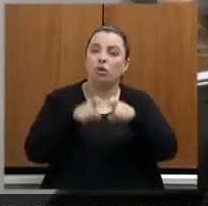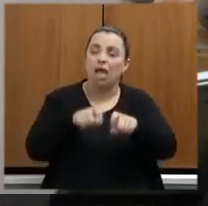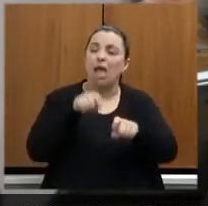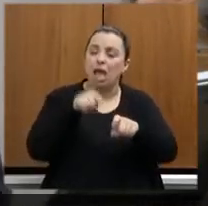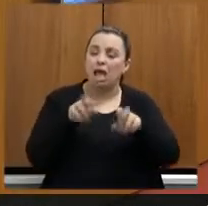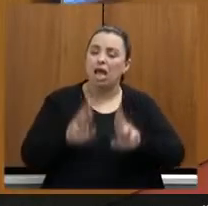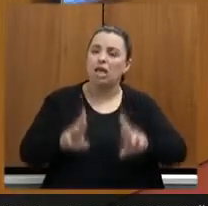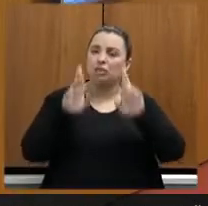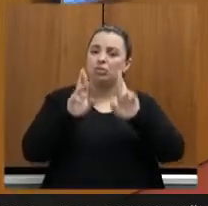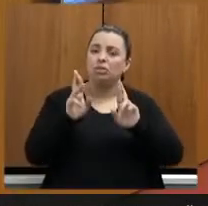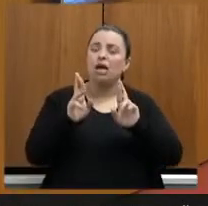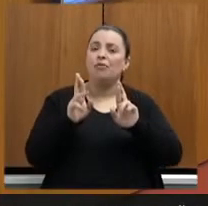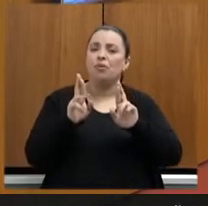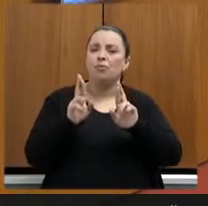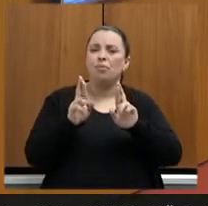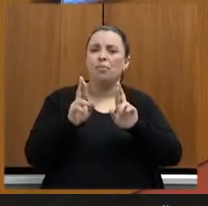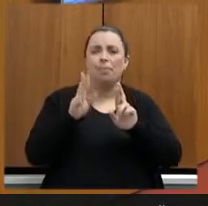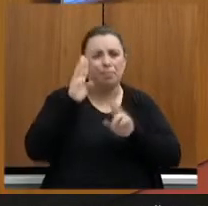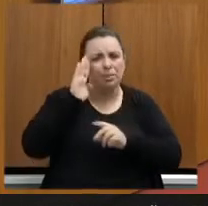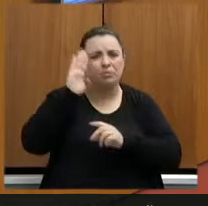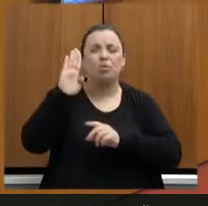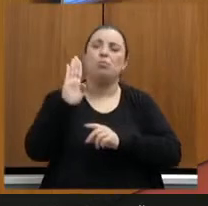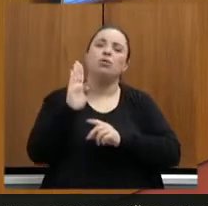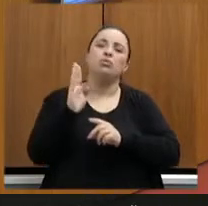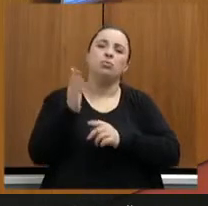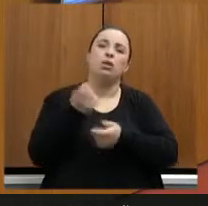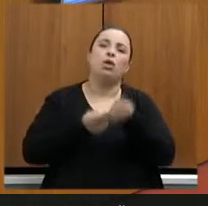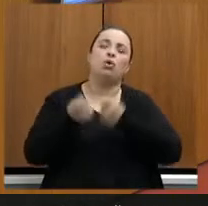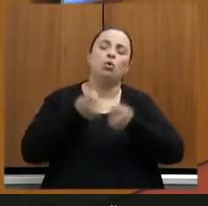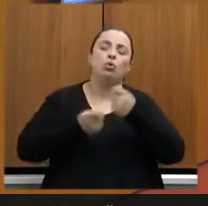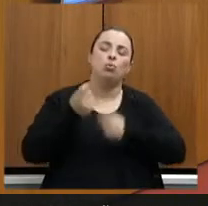passo a palavra Deputado Inácio Franco